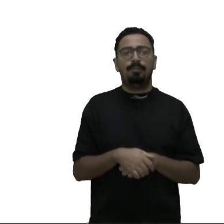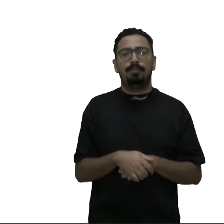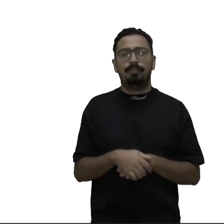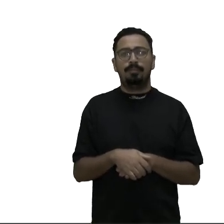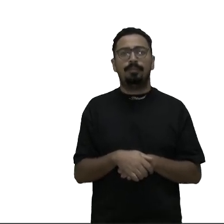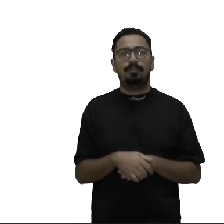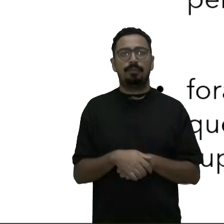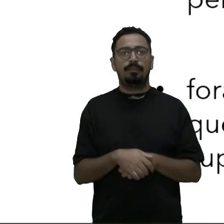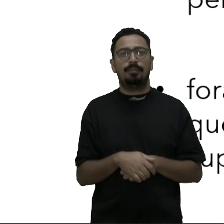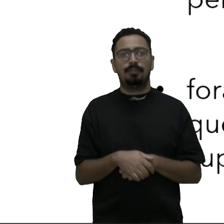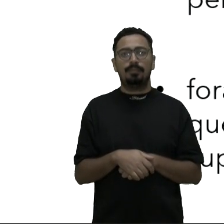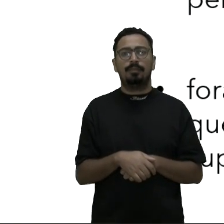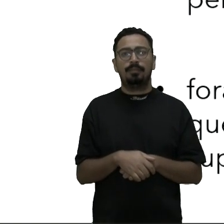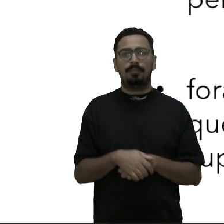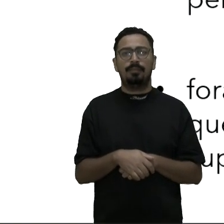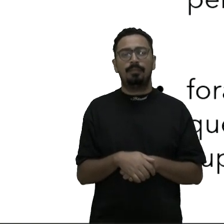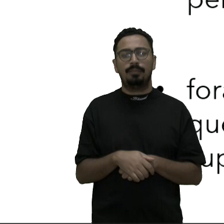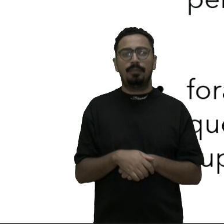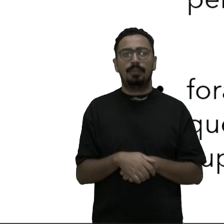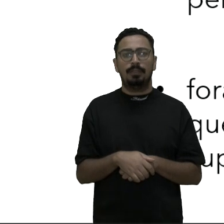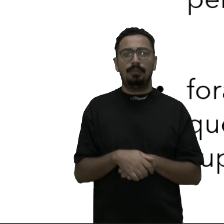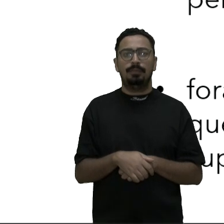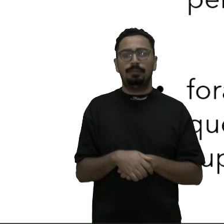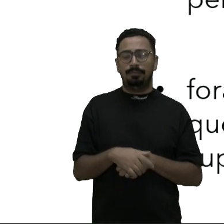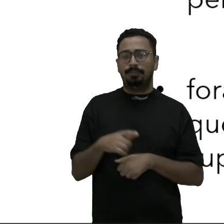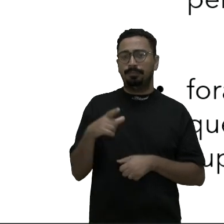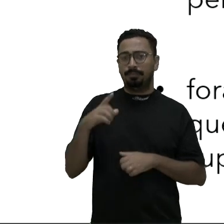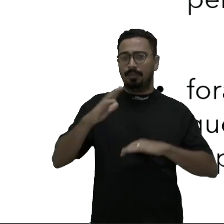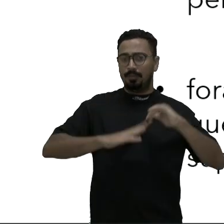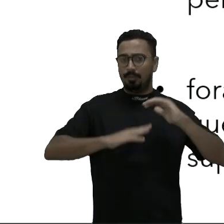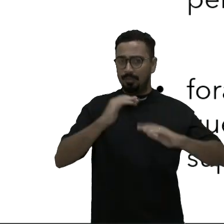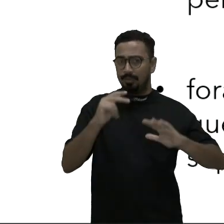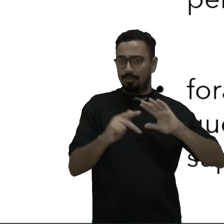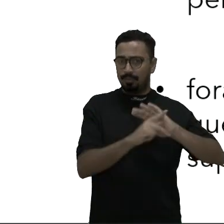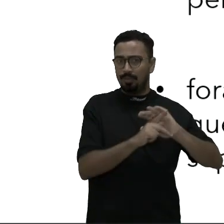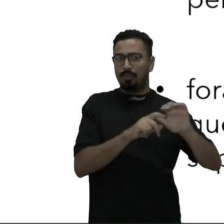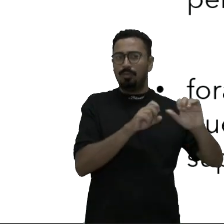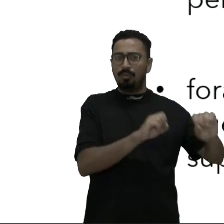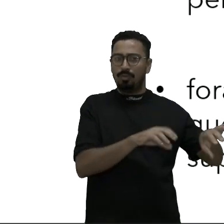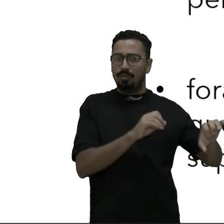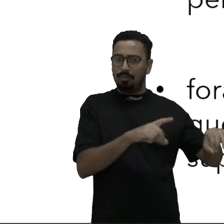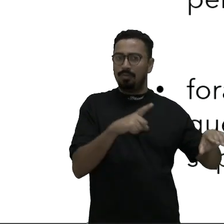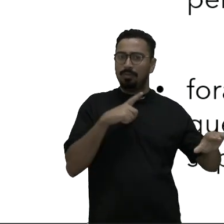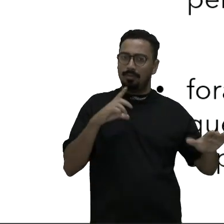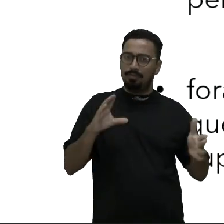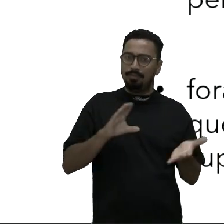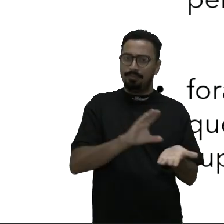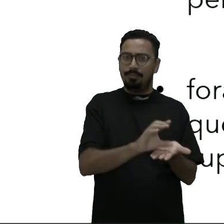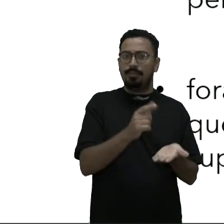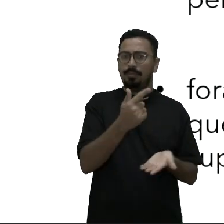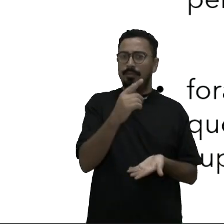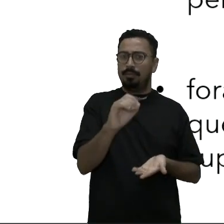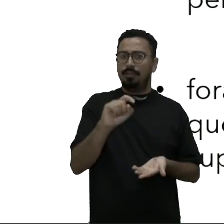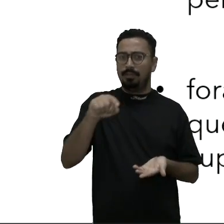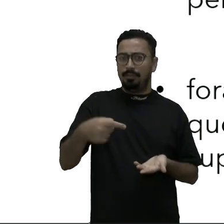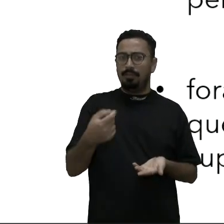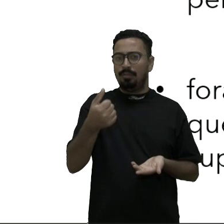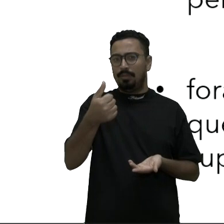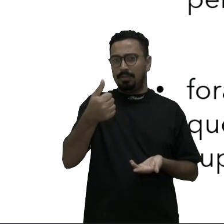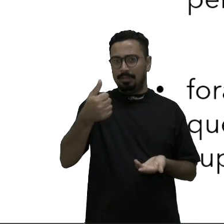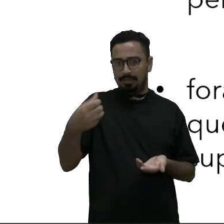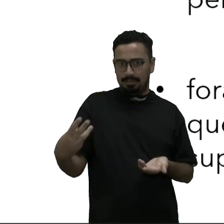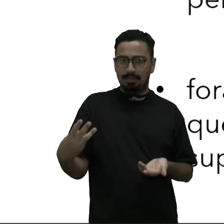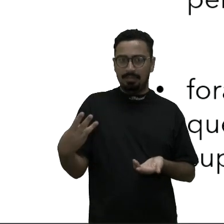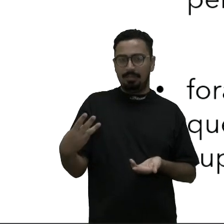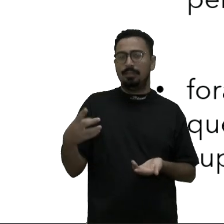Volta um, por favor. Aí, aos profissionais da educação também, foram destinados 70,13% do percentual